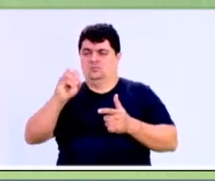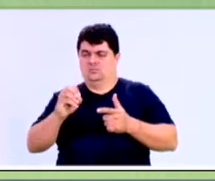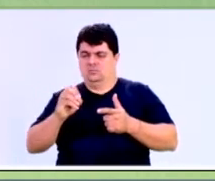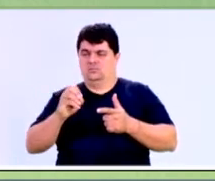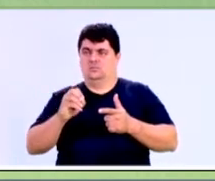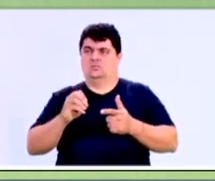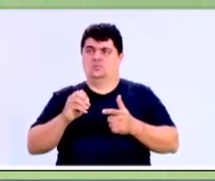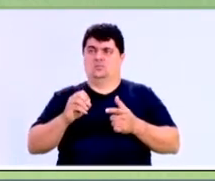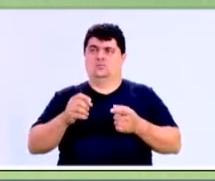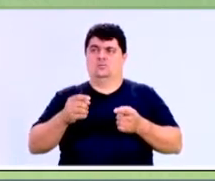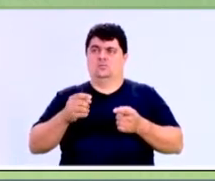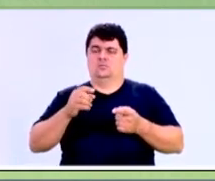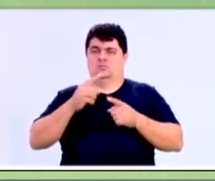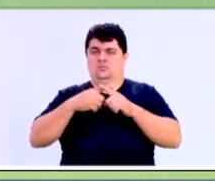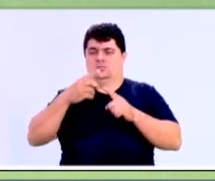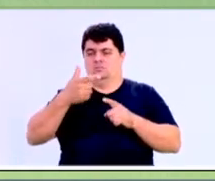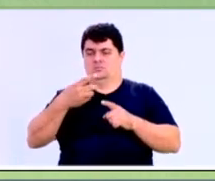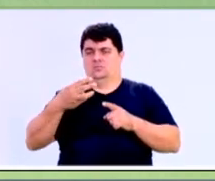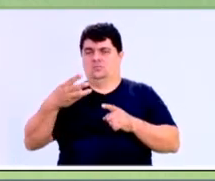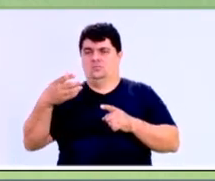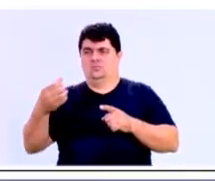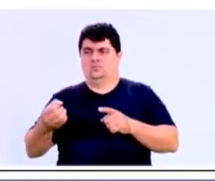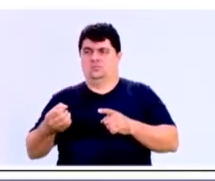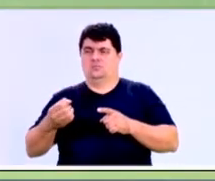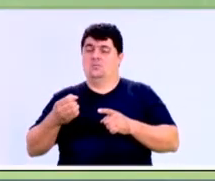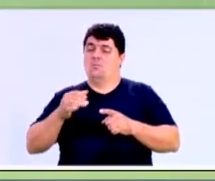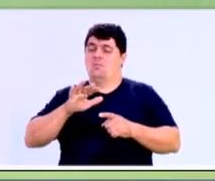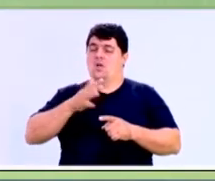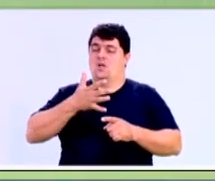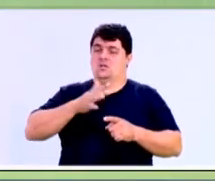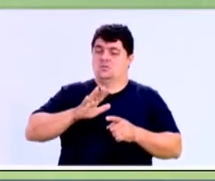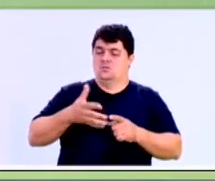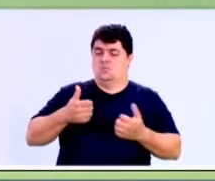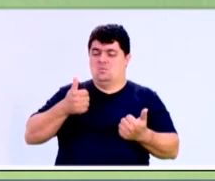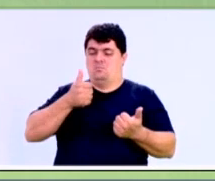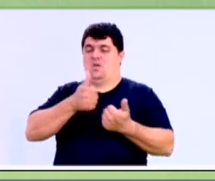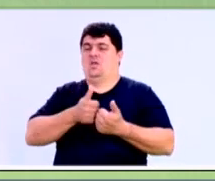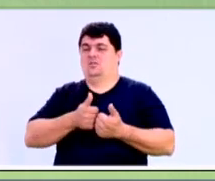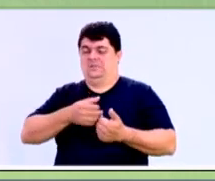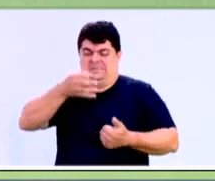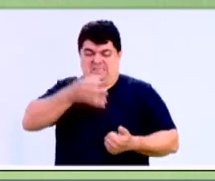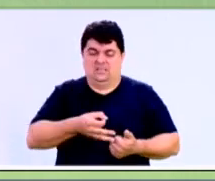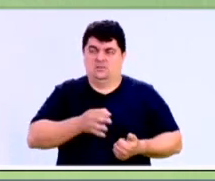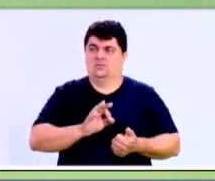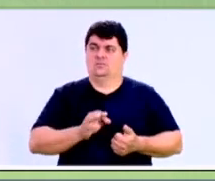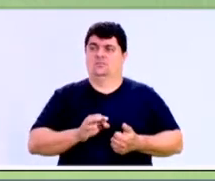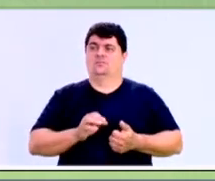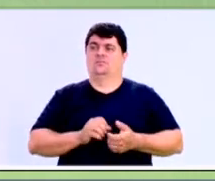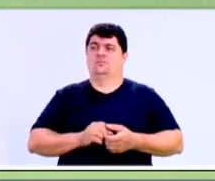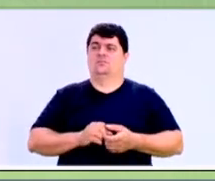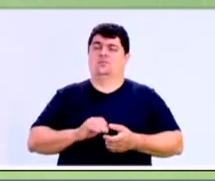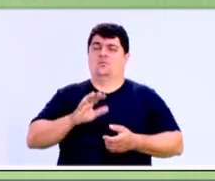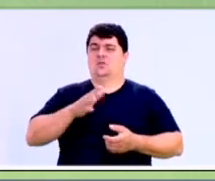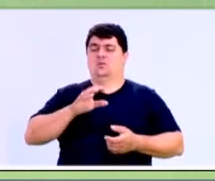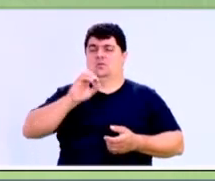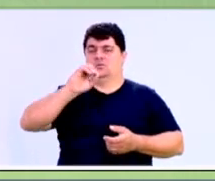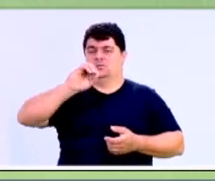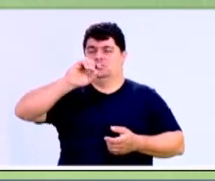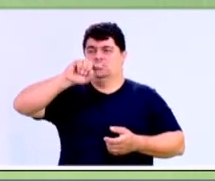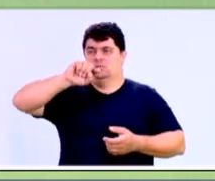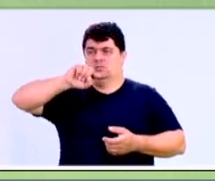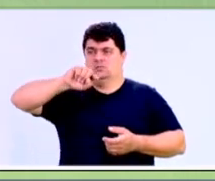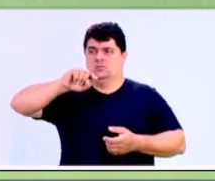76.450. Vezes 360, eu consigo estimar o prazo que eu demoro de comprar até pagar. Então,